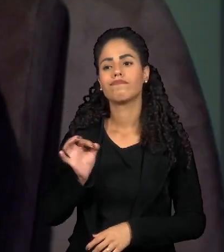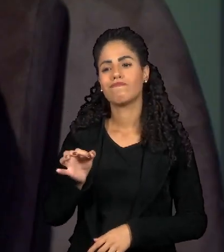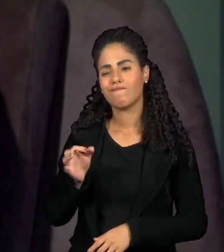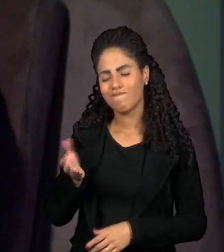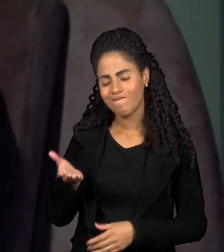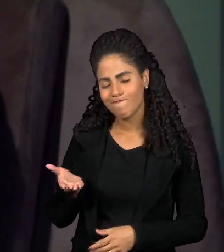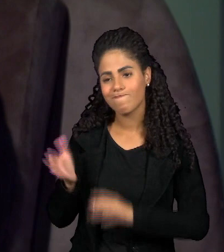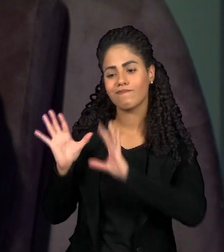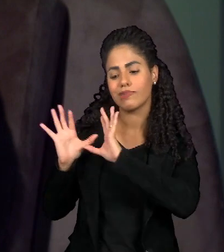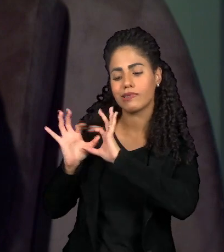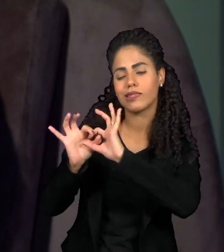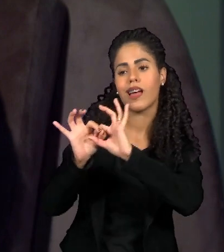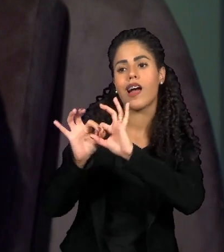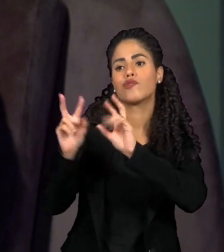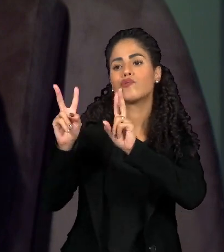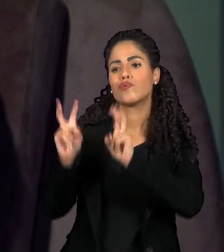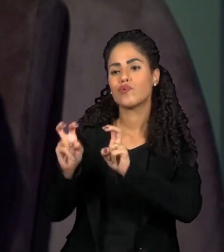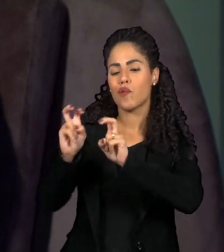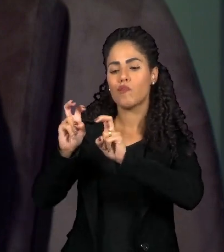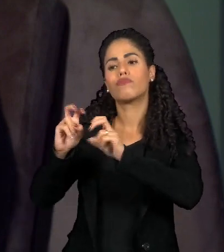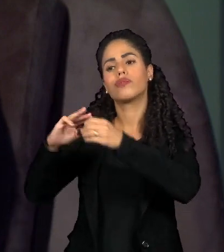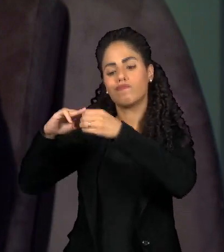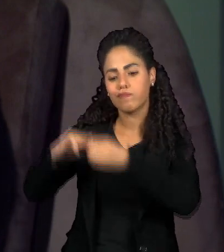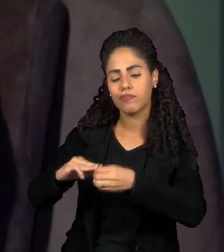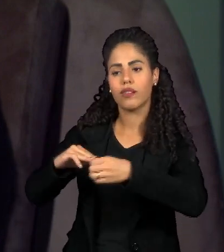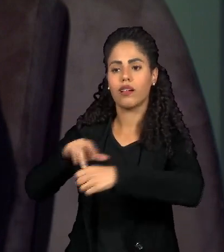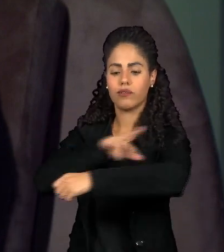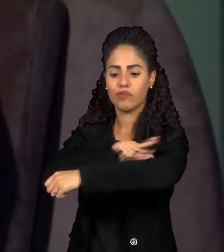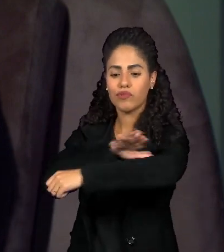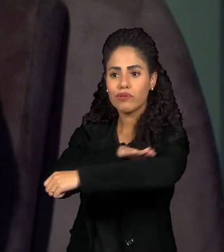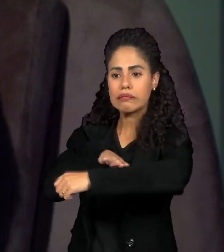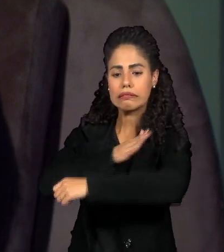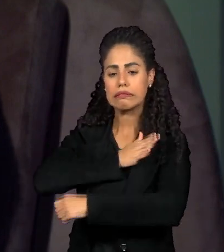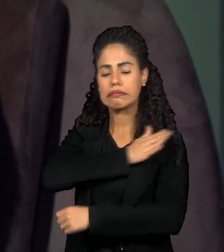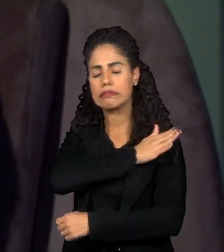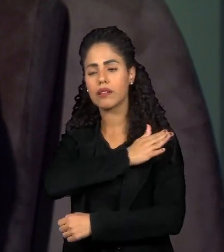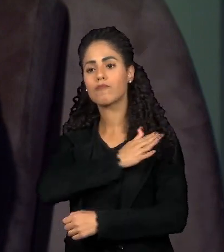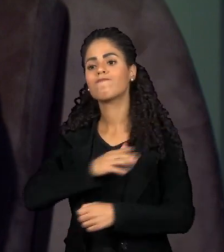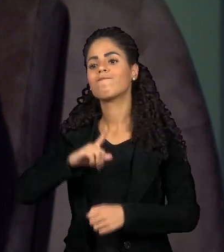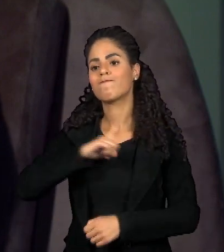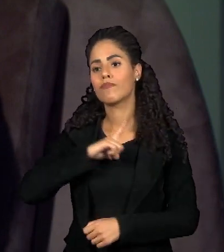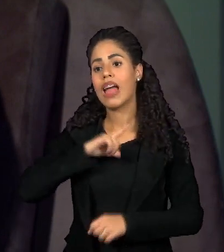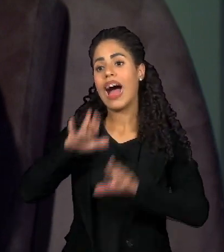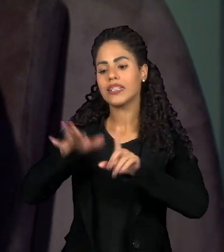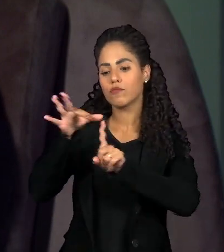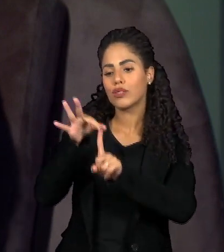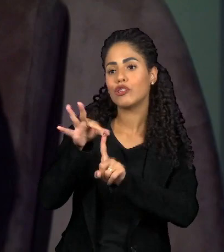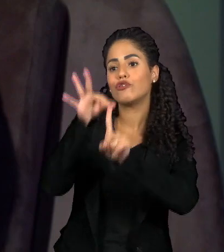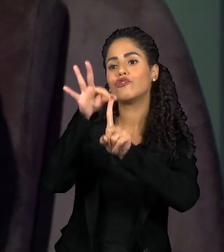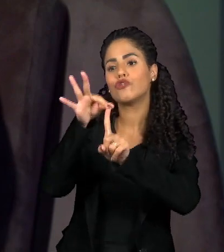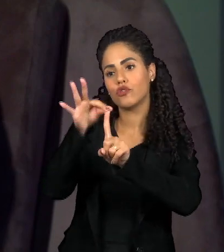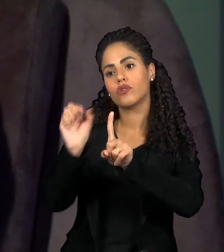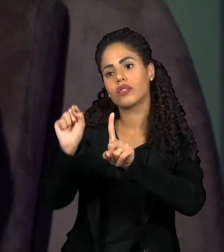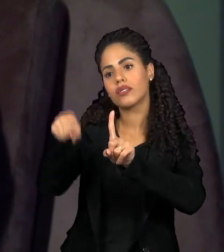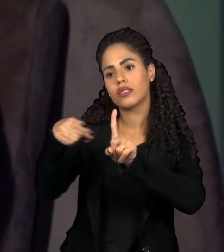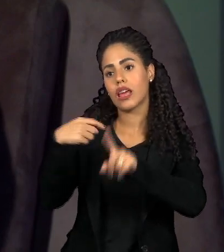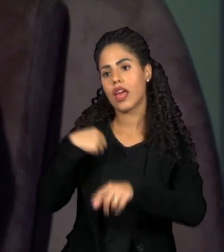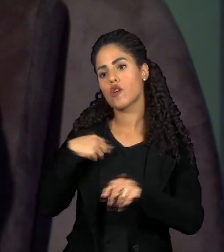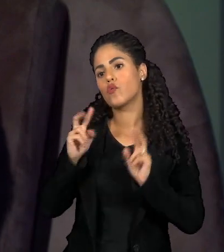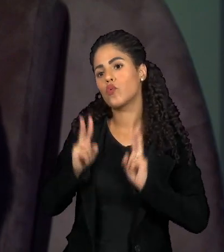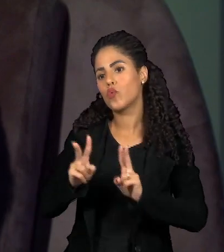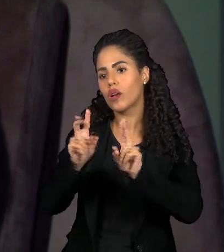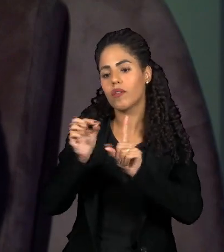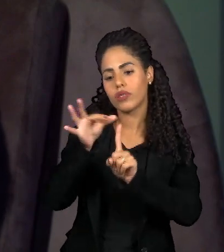de discriminação, né? Nós podemos até indicar, eu costumo usar o termo